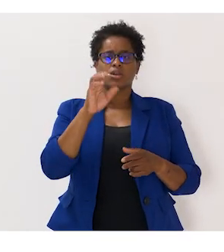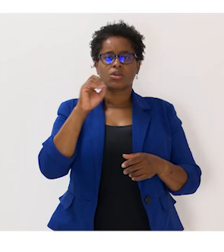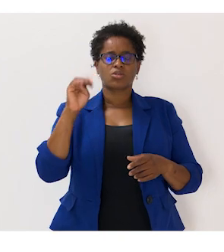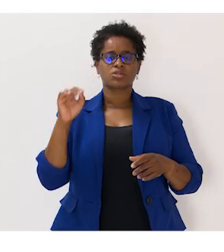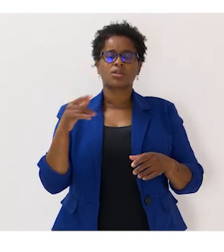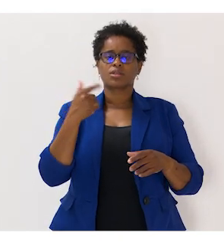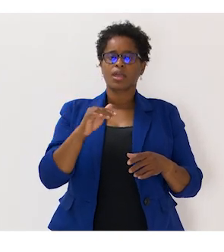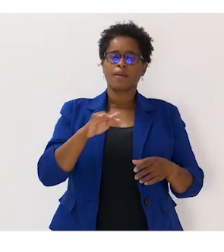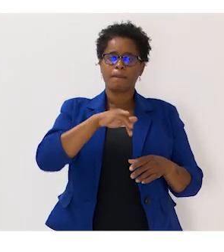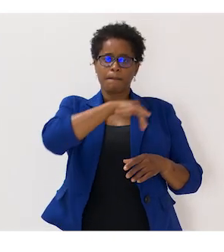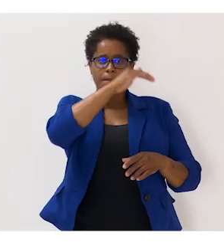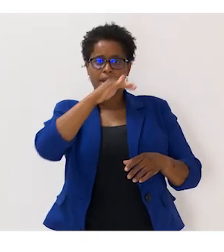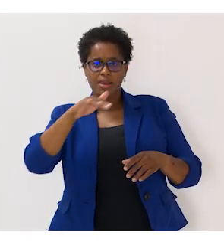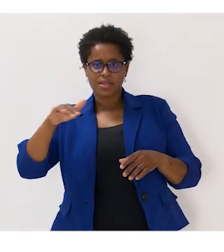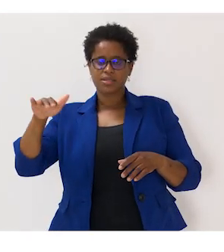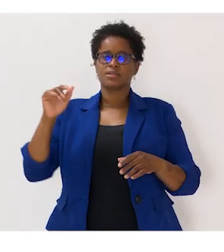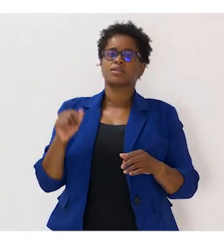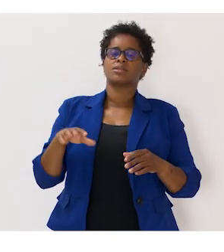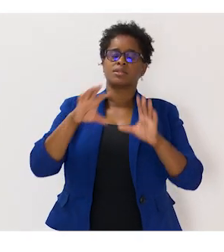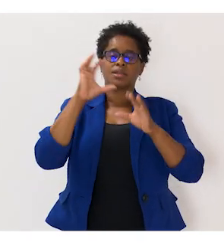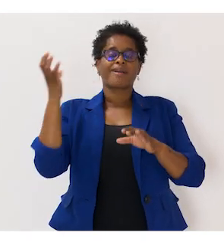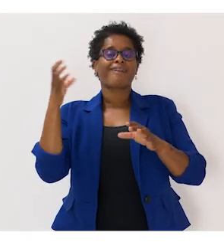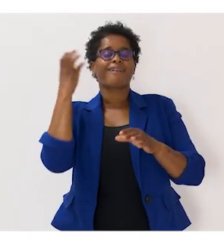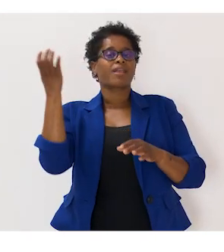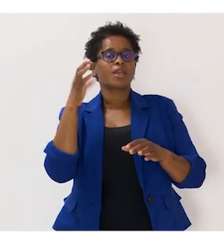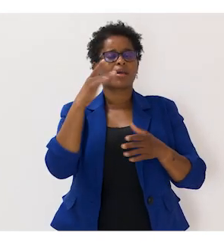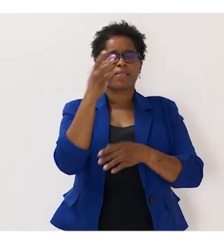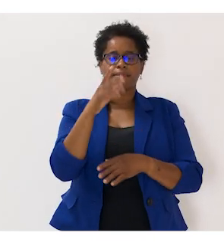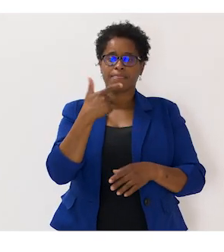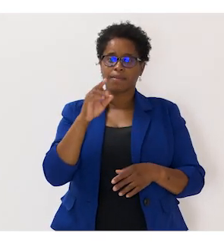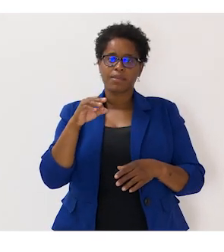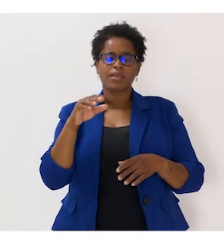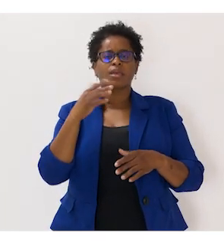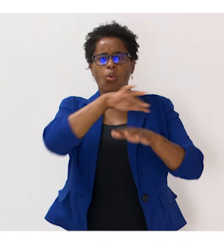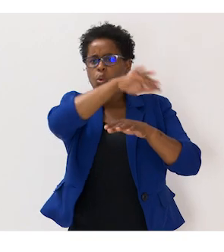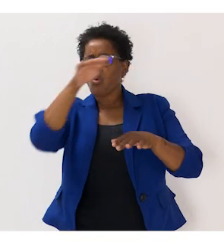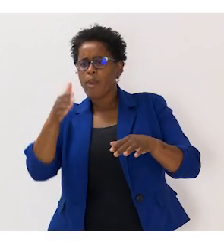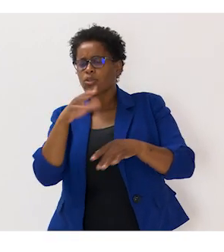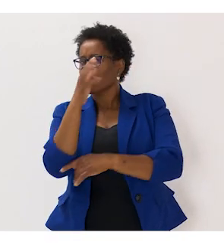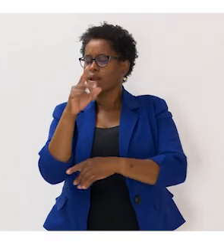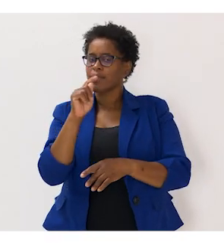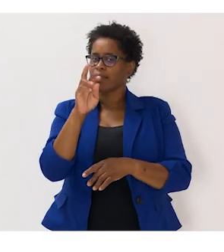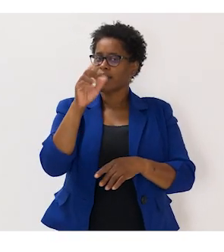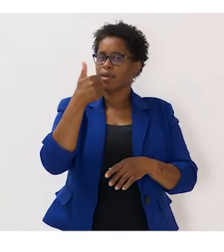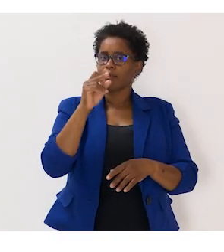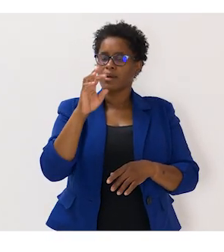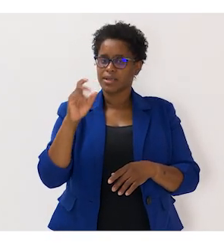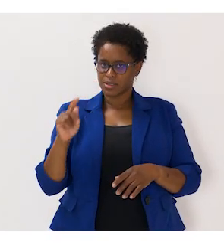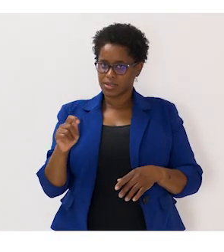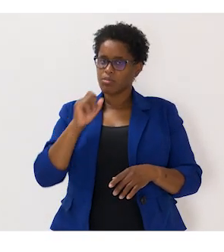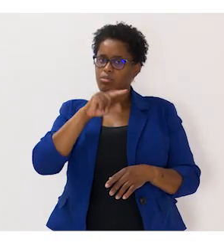existem planícies, podem ver, de climas temperados e cobertos por vegetação herbácea, ou seja, rasteira. Podem ver uma